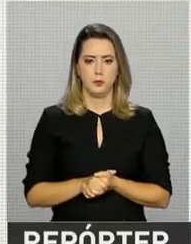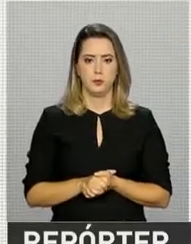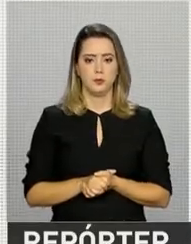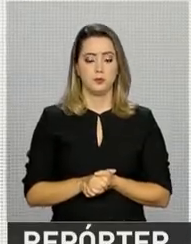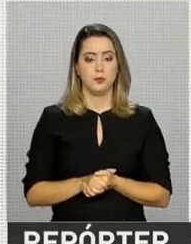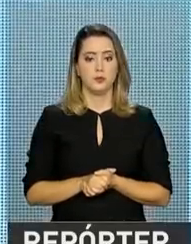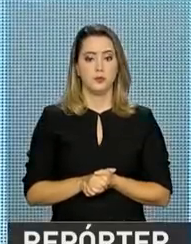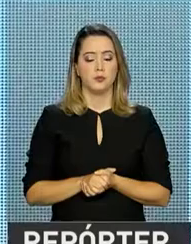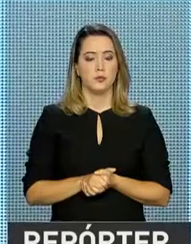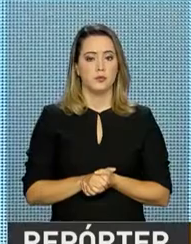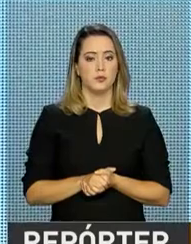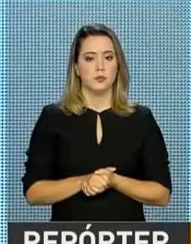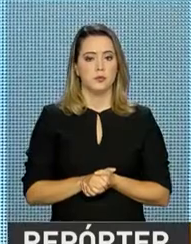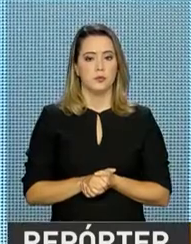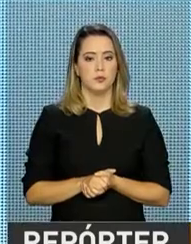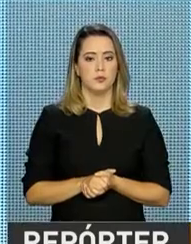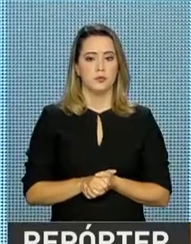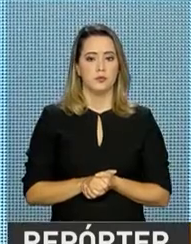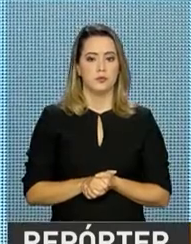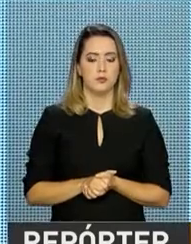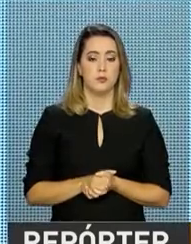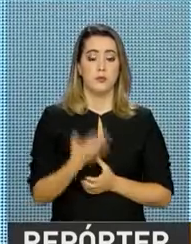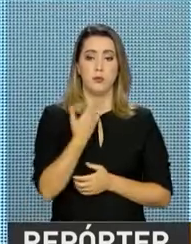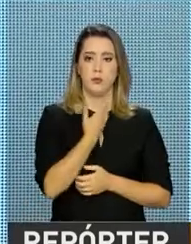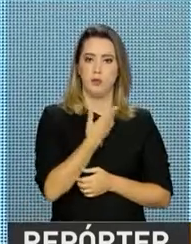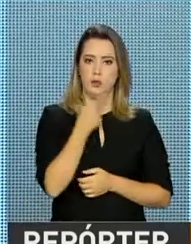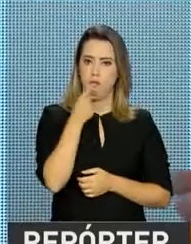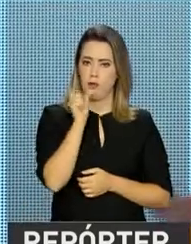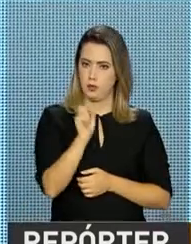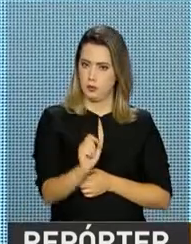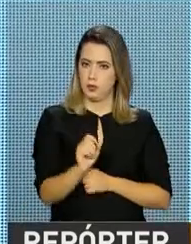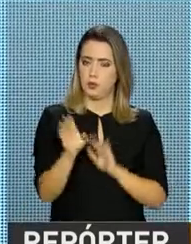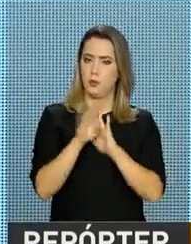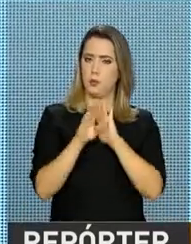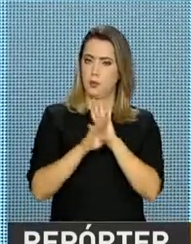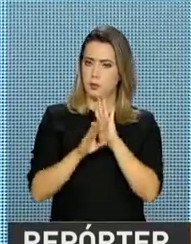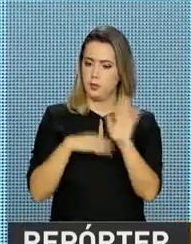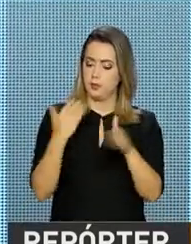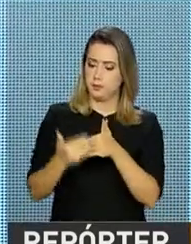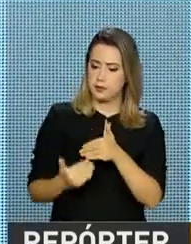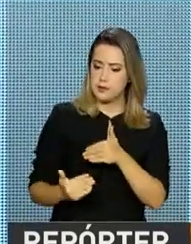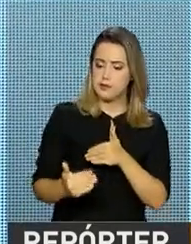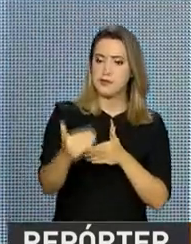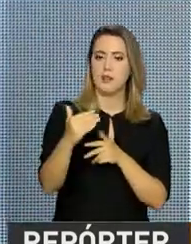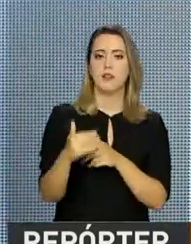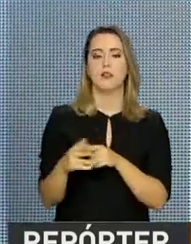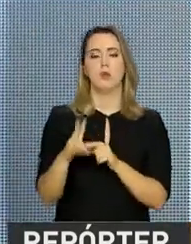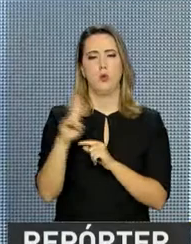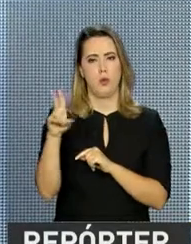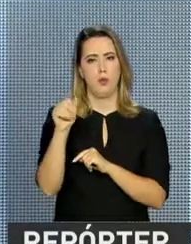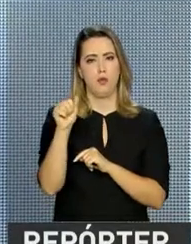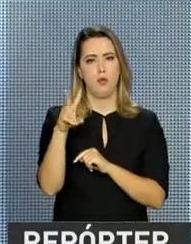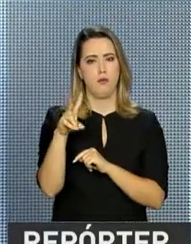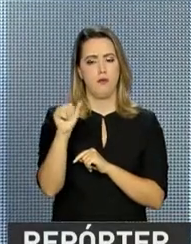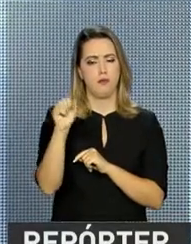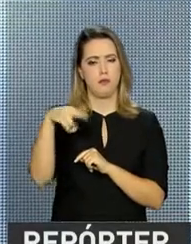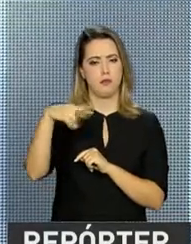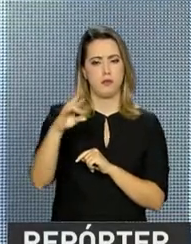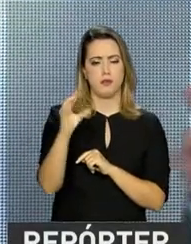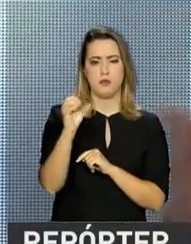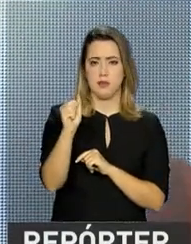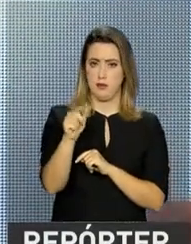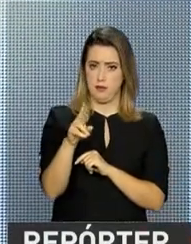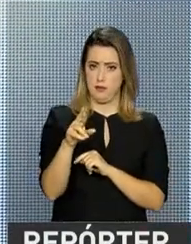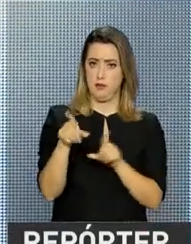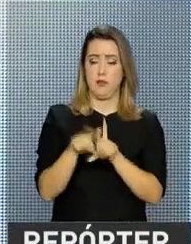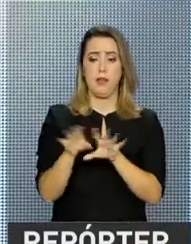O programa Avançar vai retomar obras inacabadas, paralisadas há anos, obras